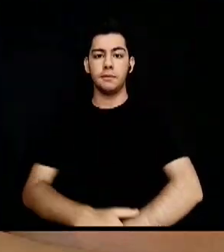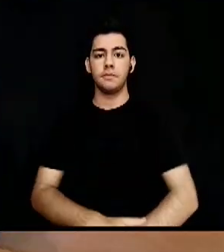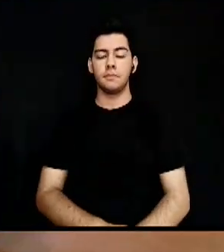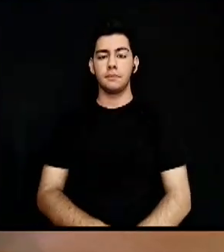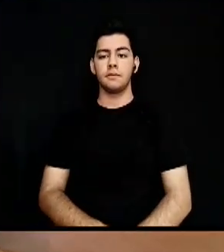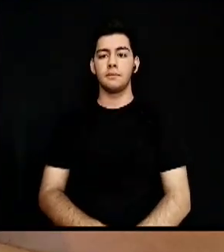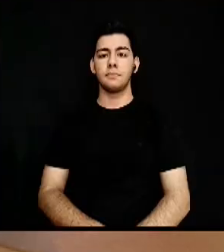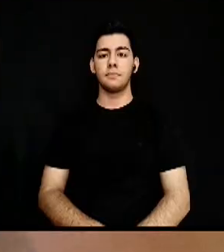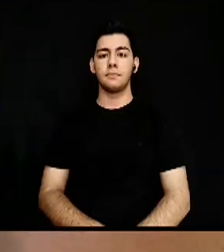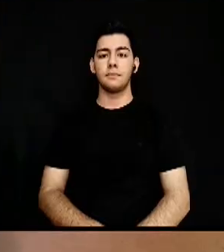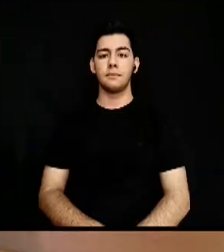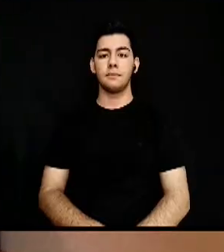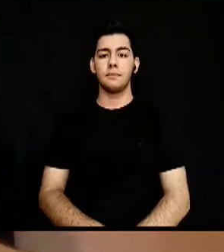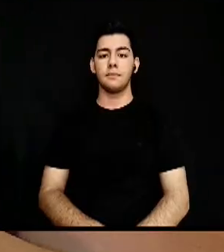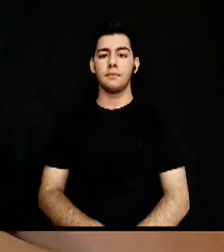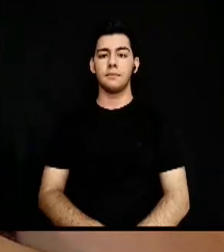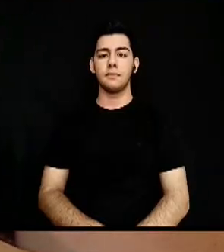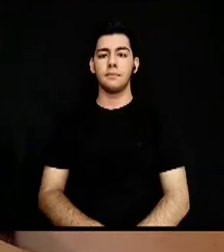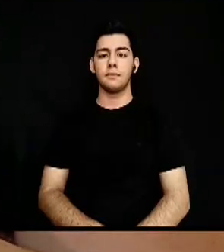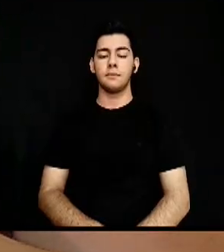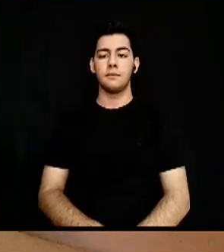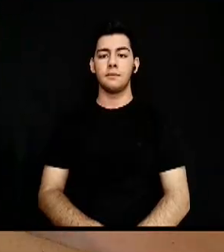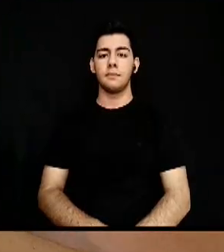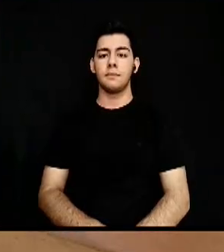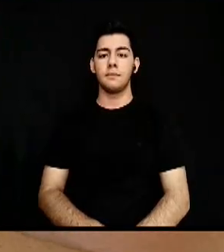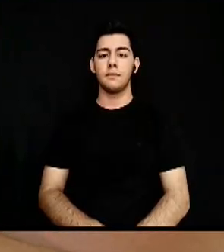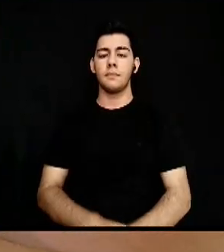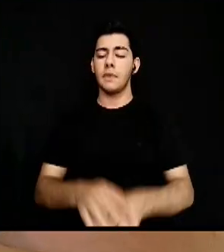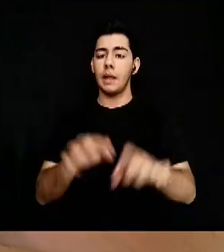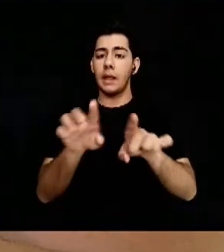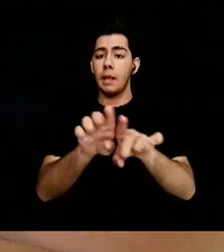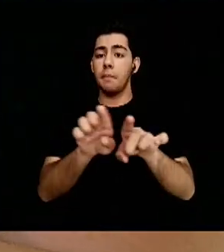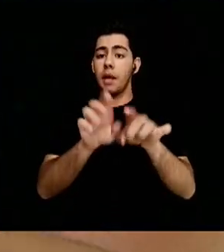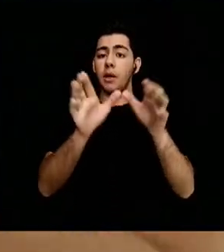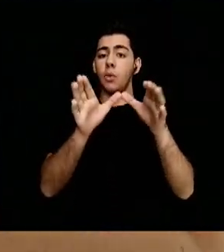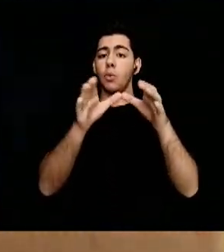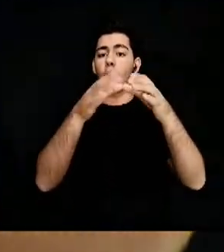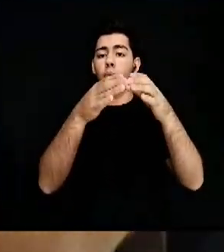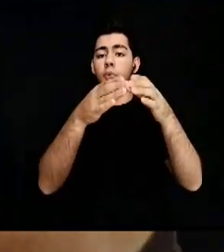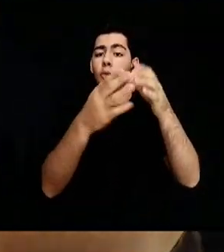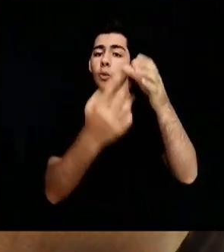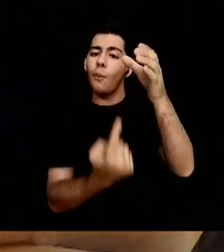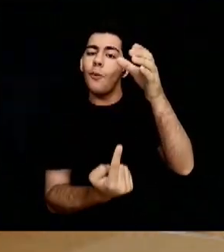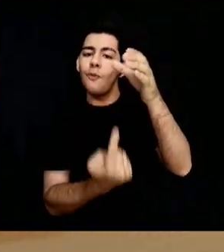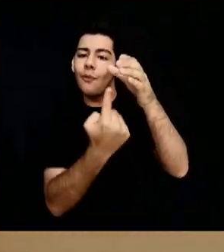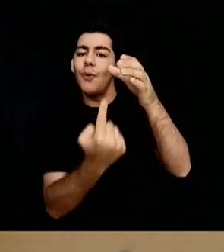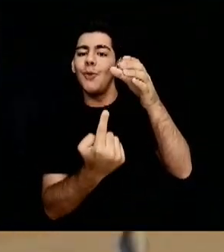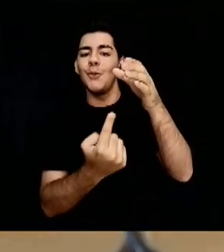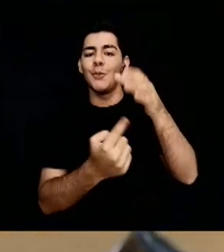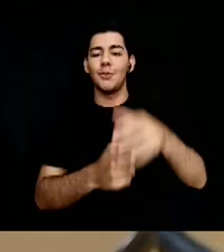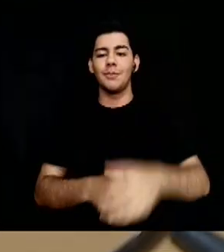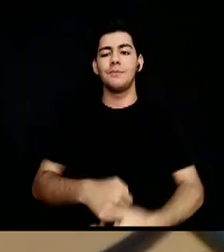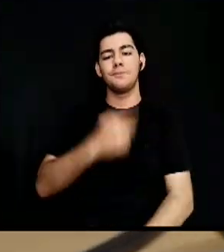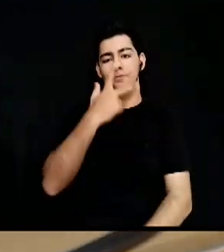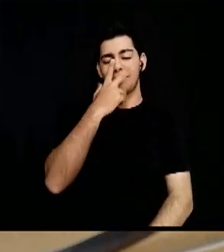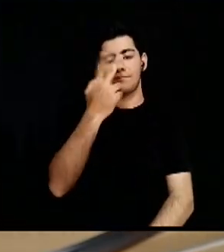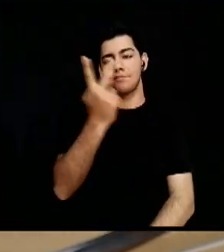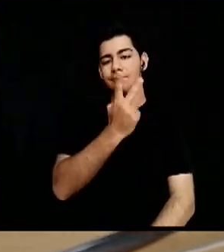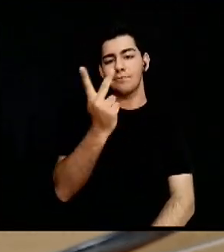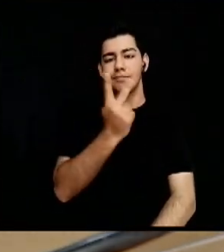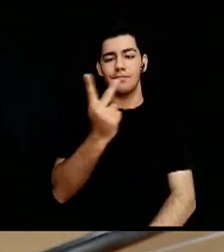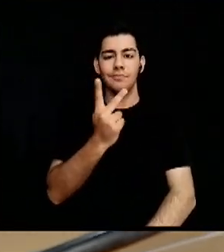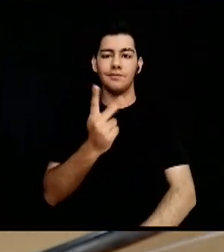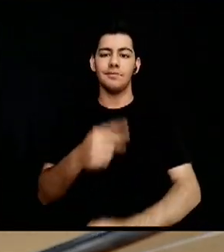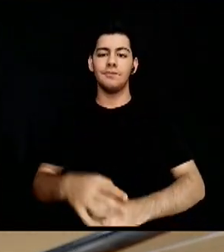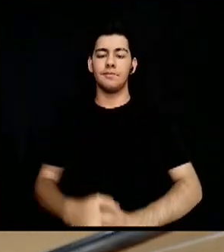um vaso inteiro, né? Redondinho, ó. Também é uma opção, tá? Então, não tenho, né, o meia